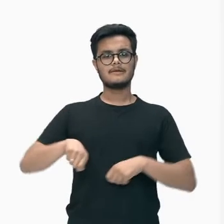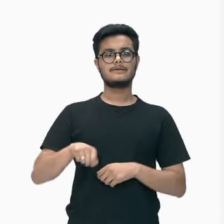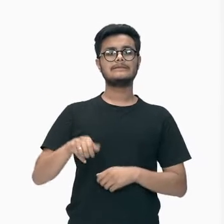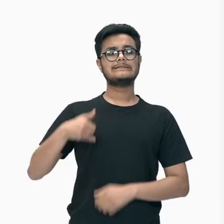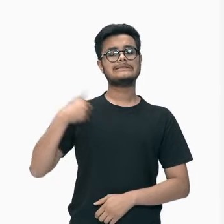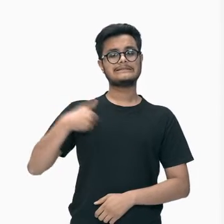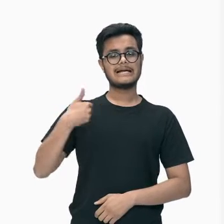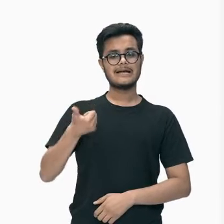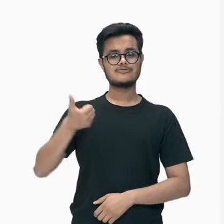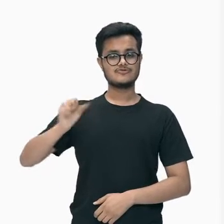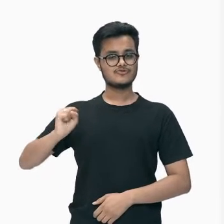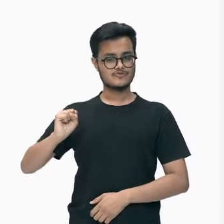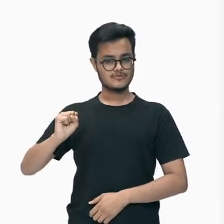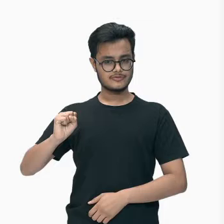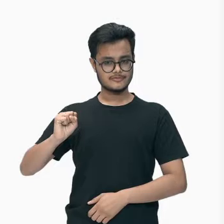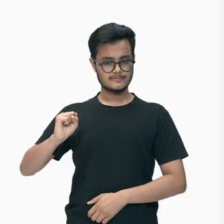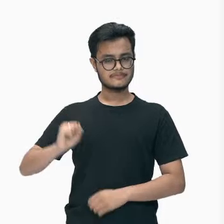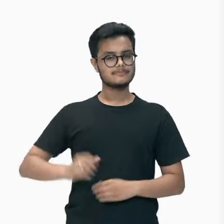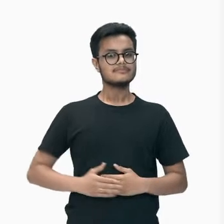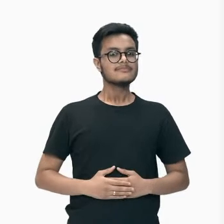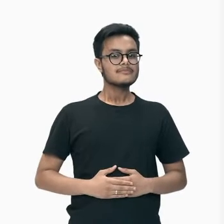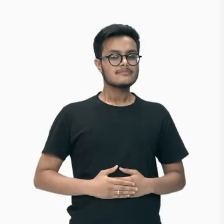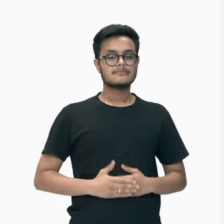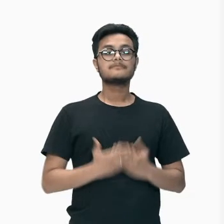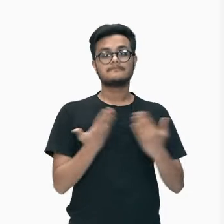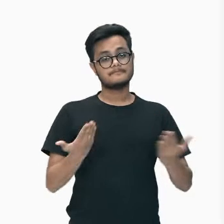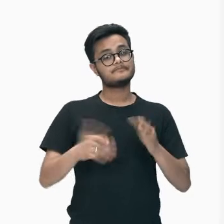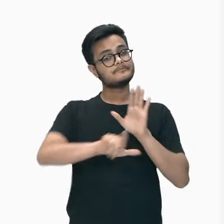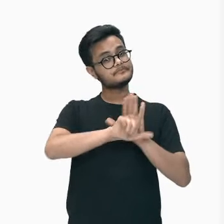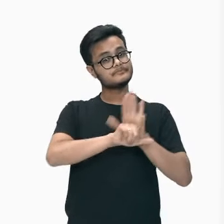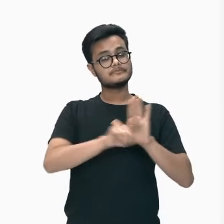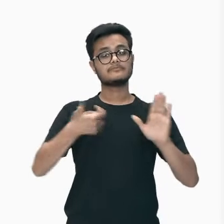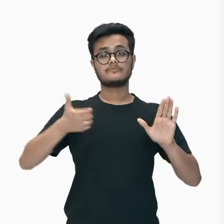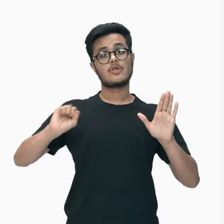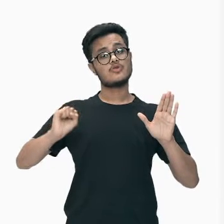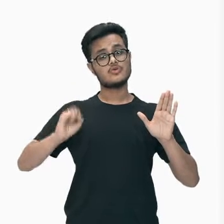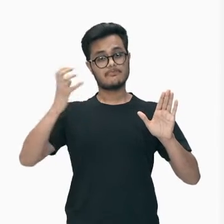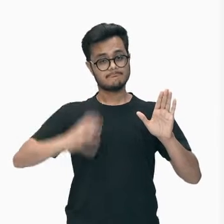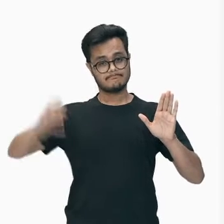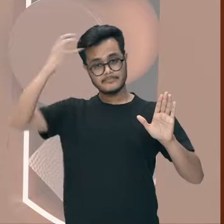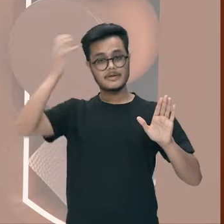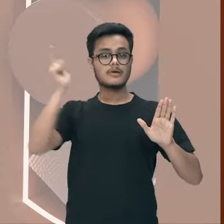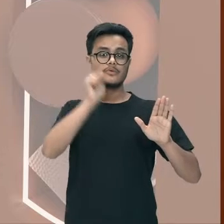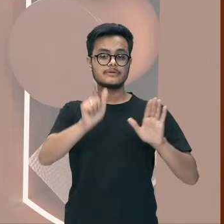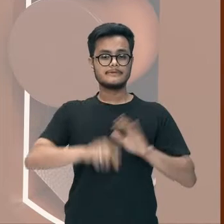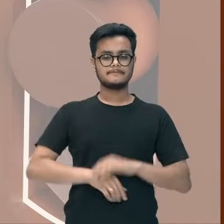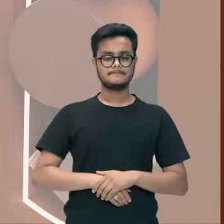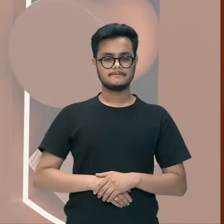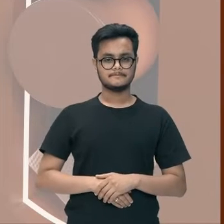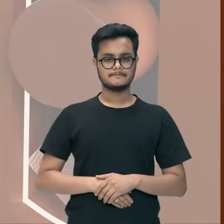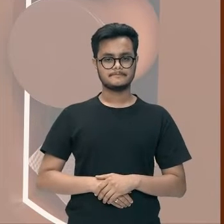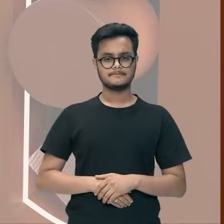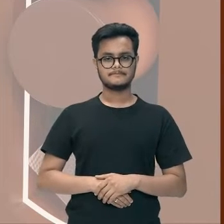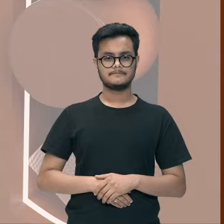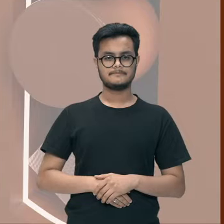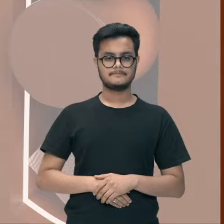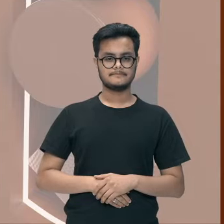no mínimo, 18 anos completos, porque a Constituição dizia isso, não é isso? Vamos ver o que a Constituição dizia.